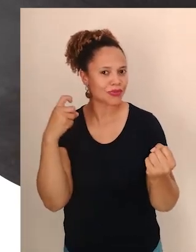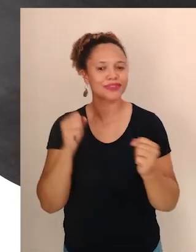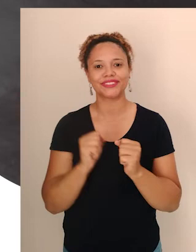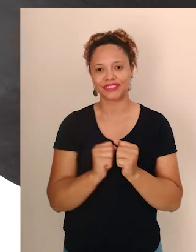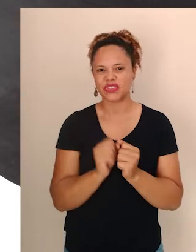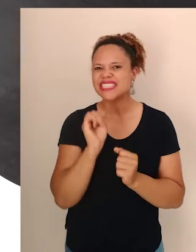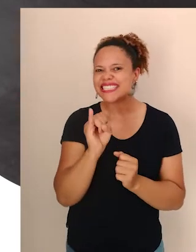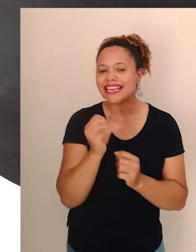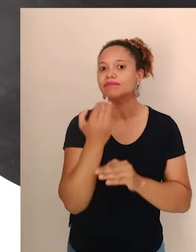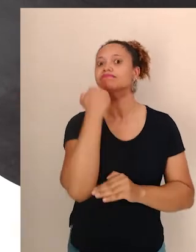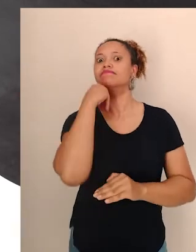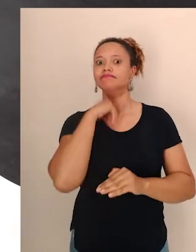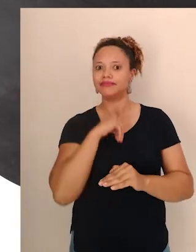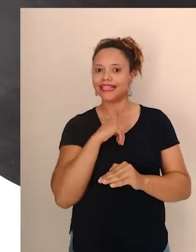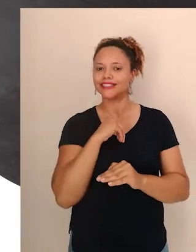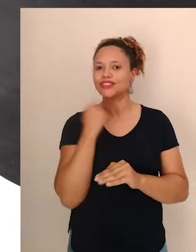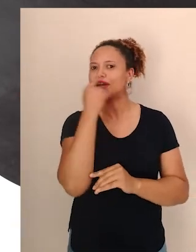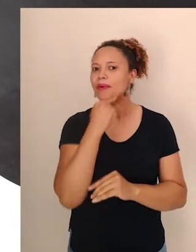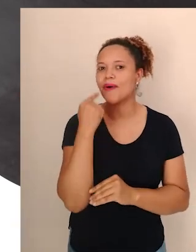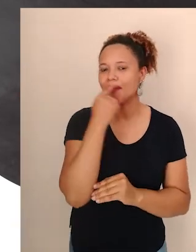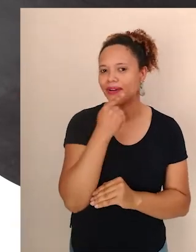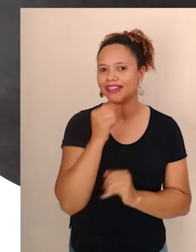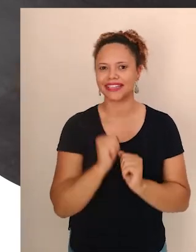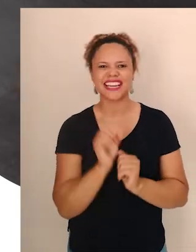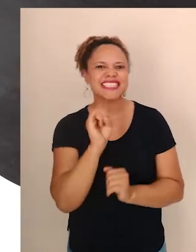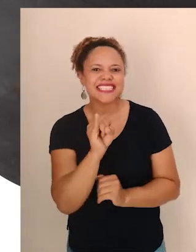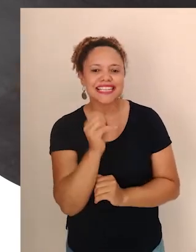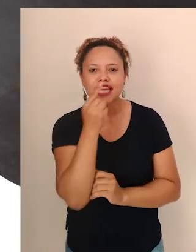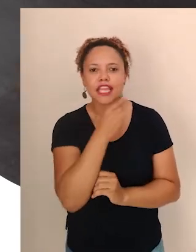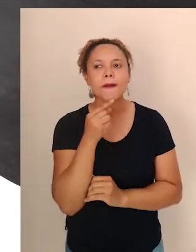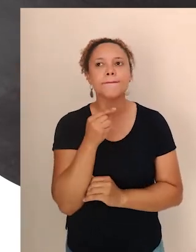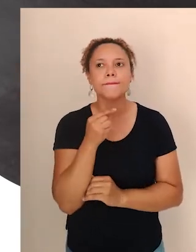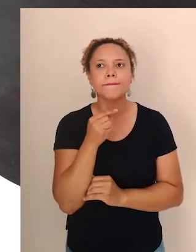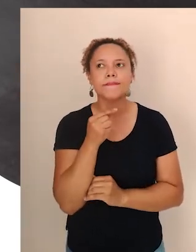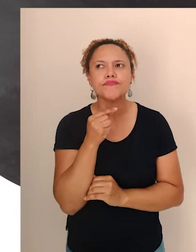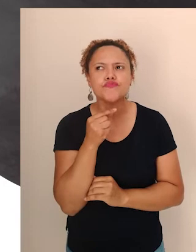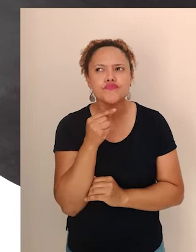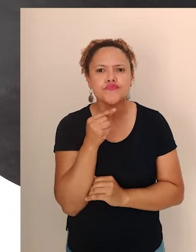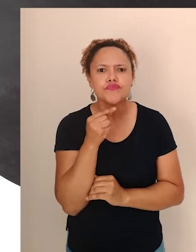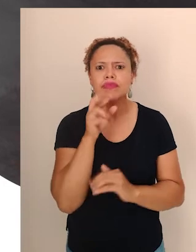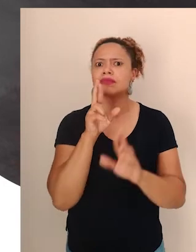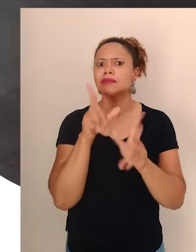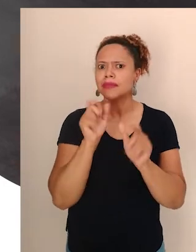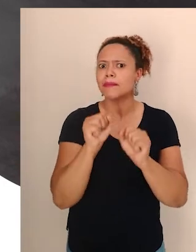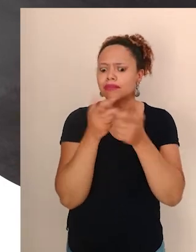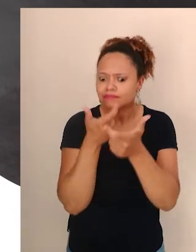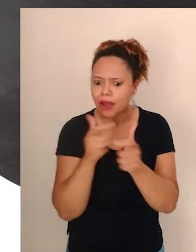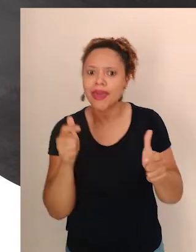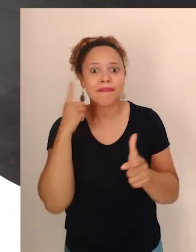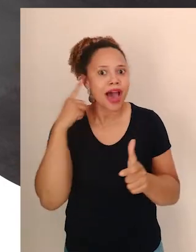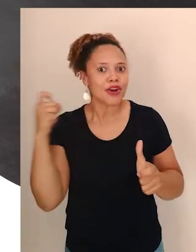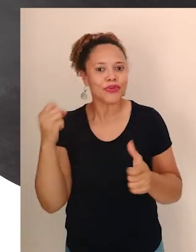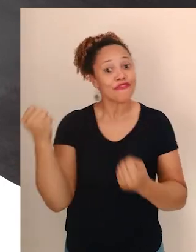Quando eu falo fechada, é fechada lá dentro da boca. Uma coisa engraçada é que quando a gente fecha o nosso lábio e fazemos biquinho, o espaço de dentro